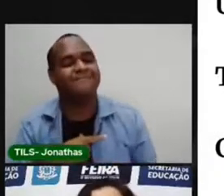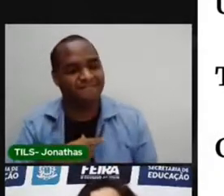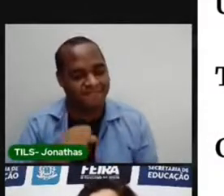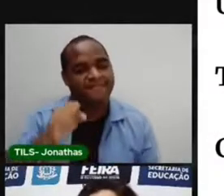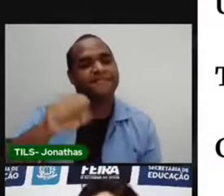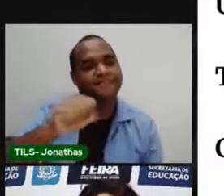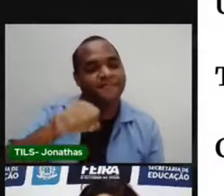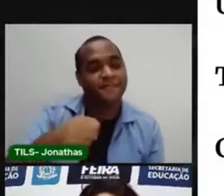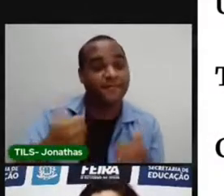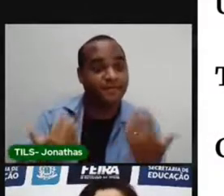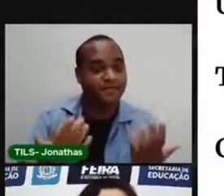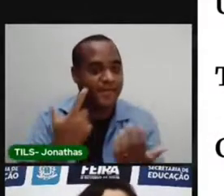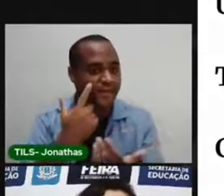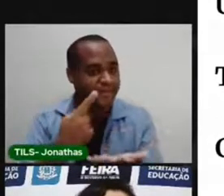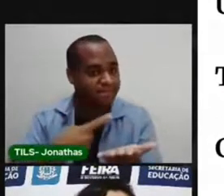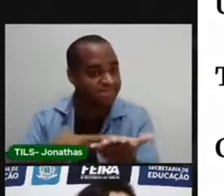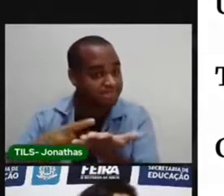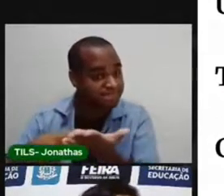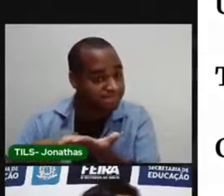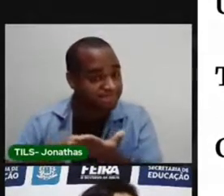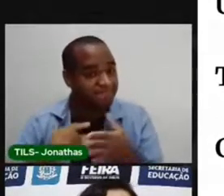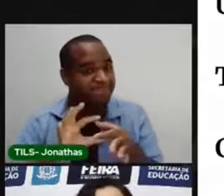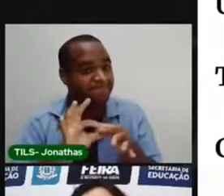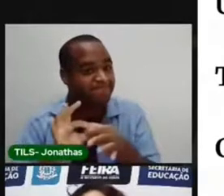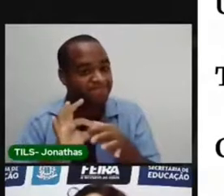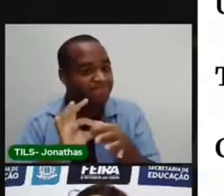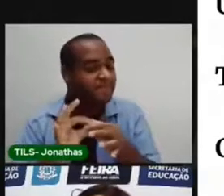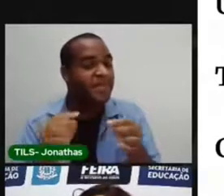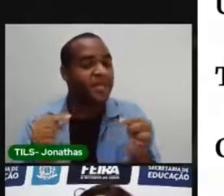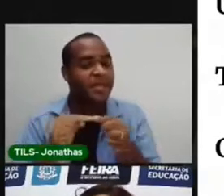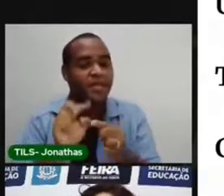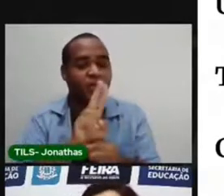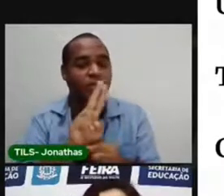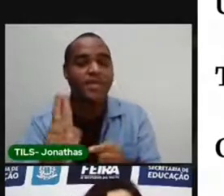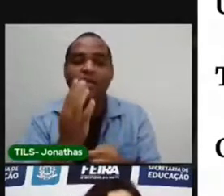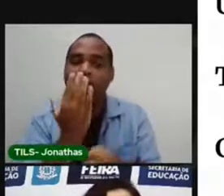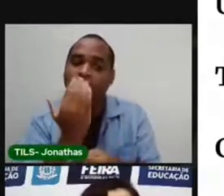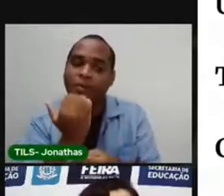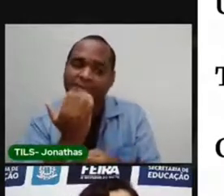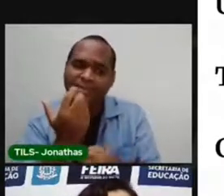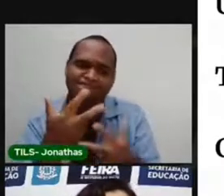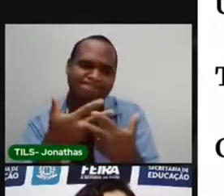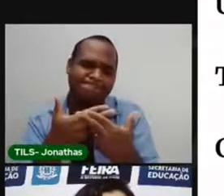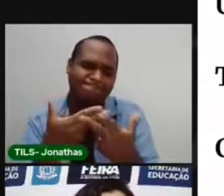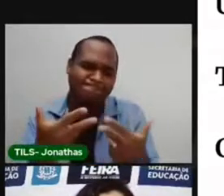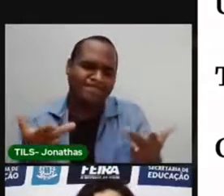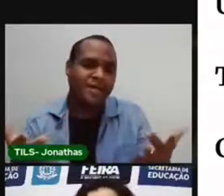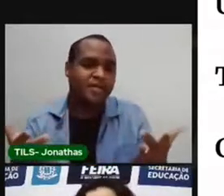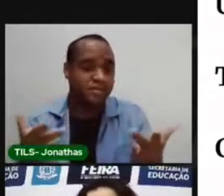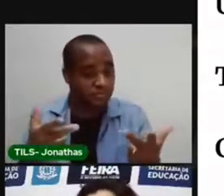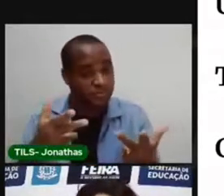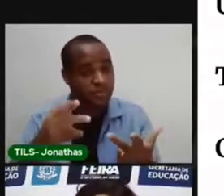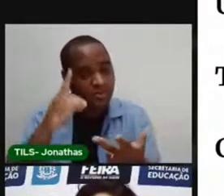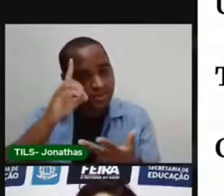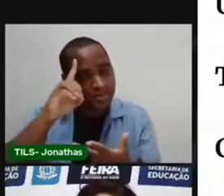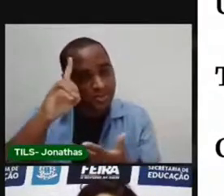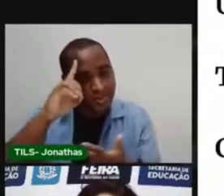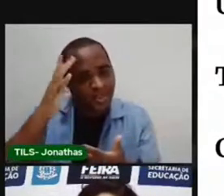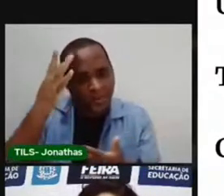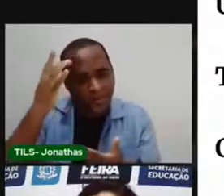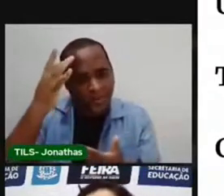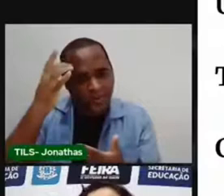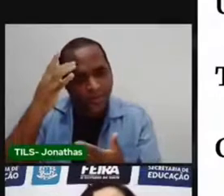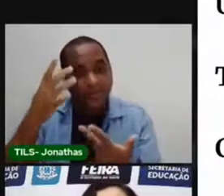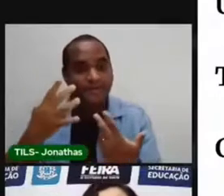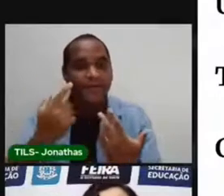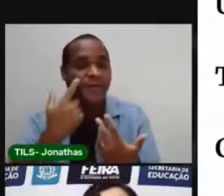Isso. Nessa parlenda contém nomes dos alimentos do dia a dia. Vamos ver quais